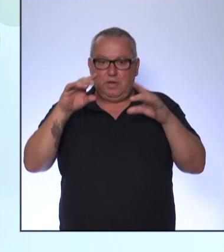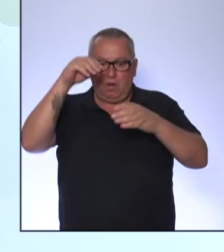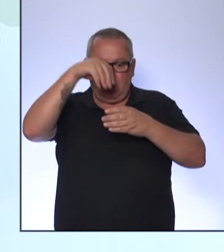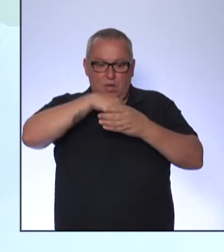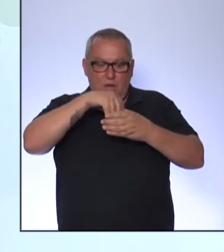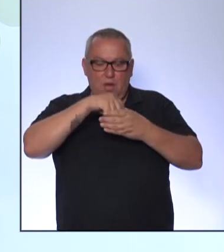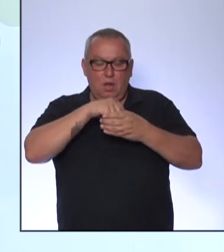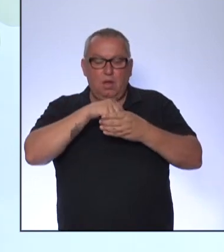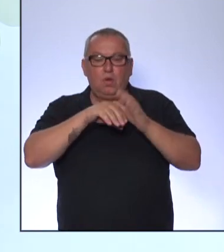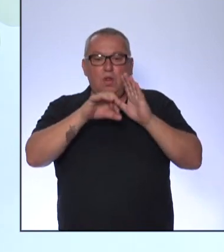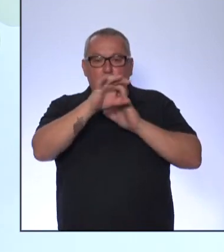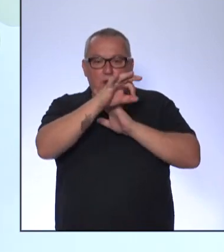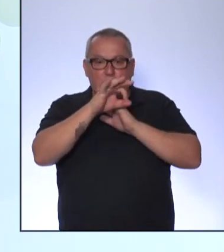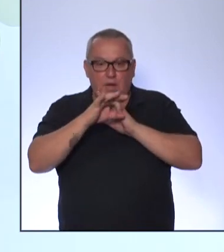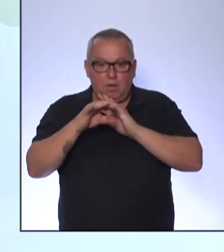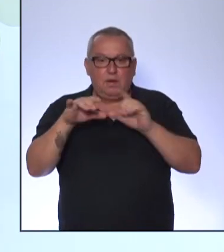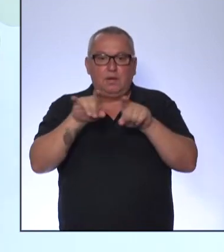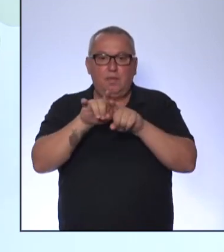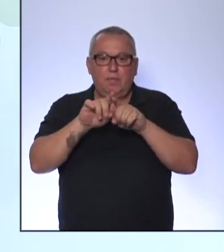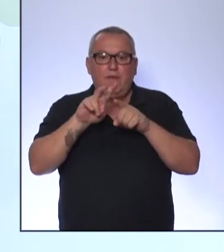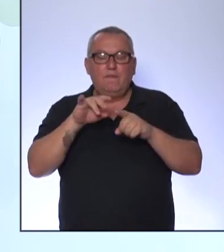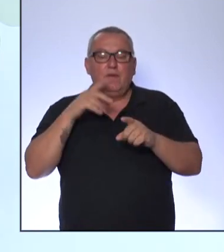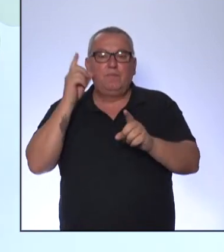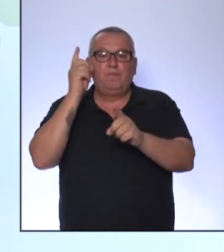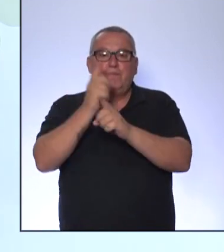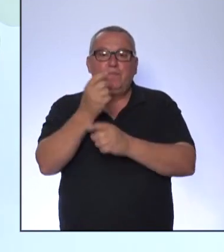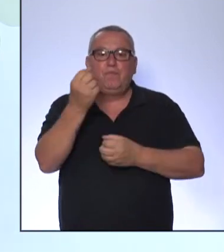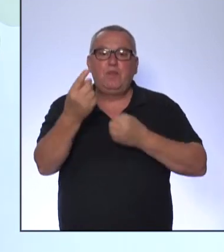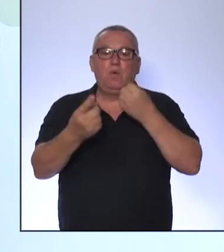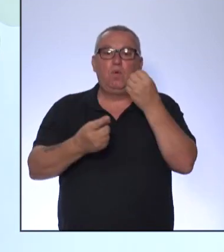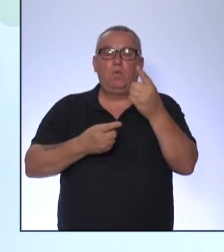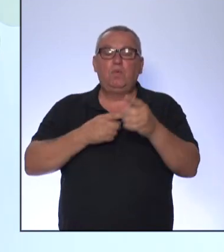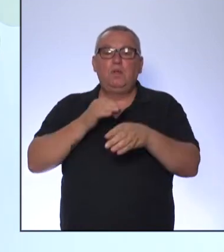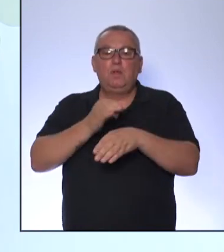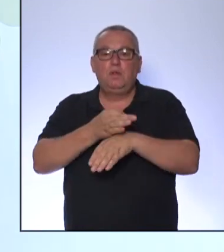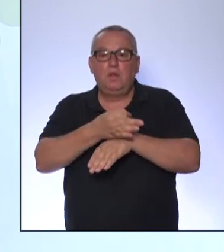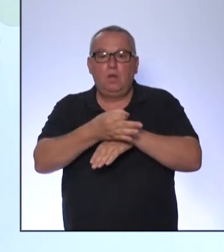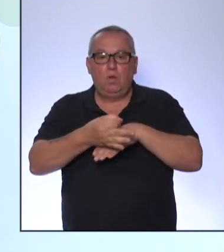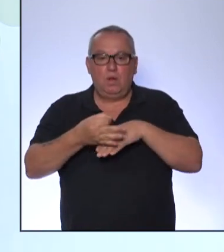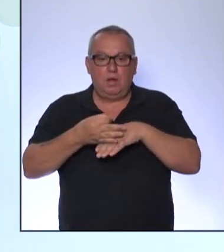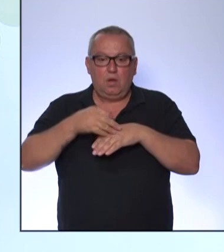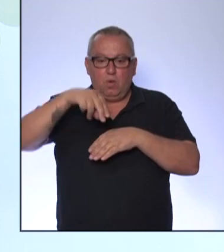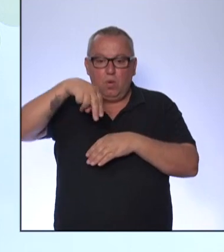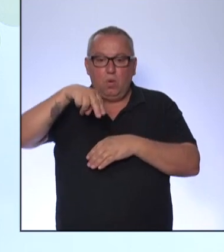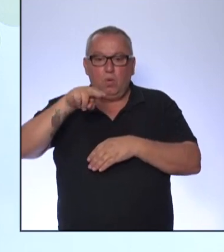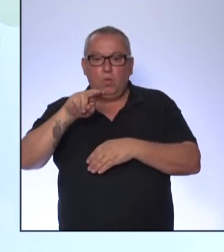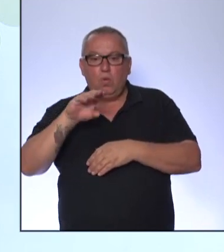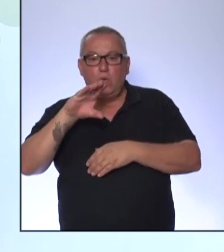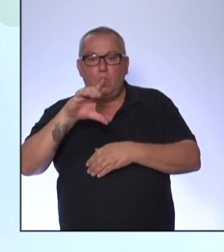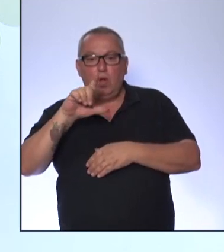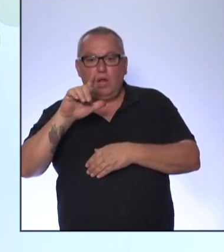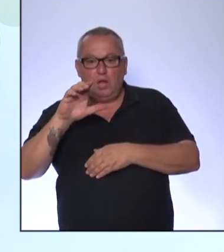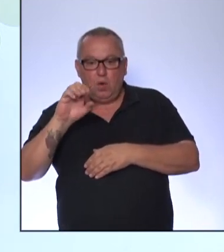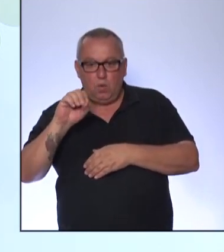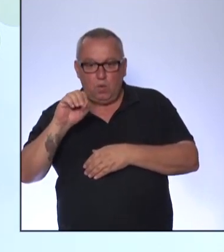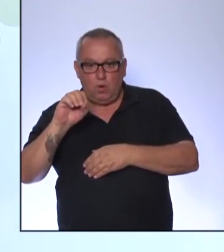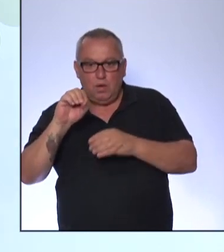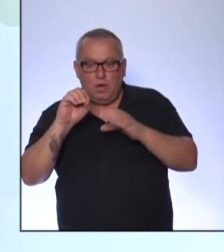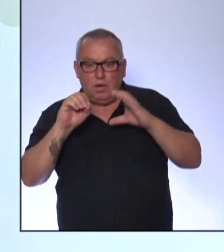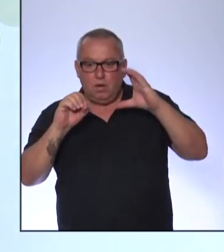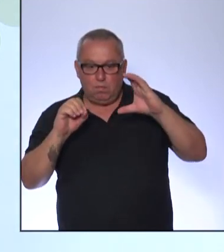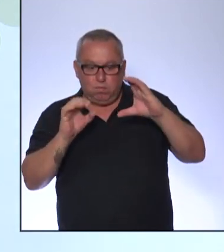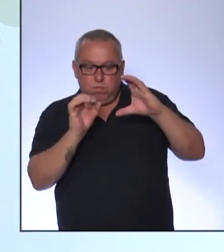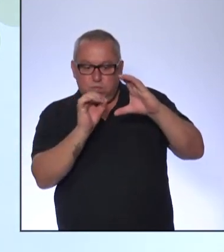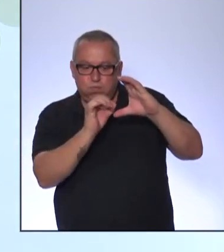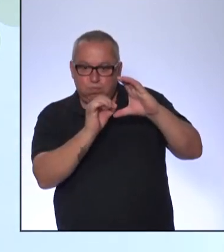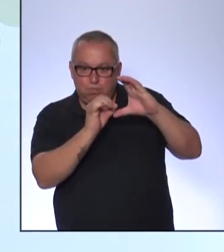de uma célula, e a gente vai encontrar, em alguns tipos celulares, o núcleo, a região nuclear, que vai poder apresentar esse